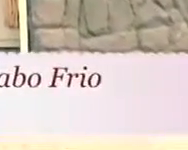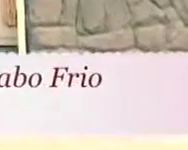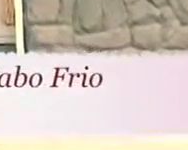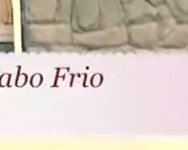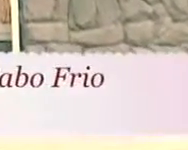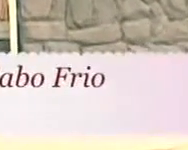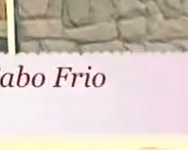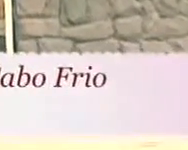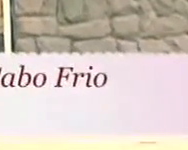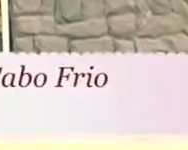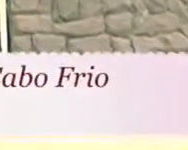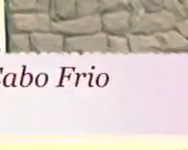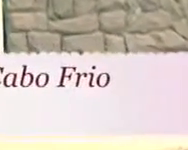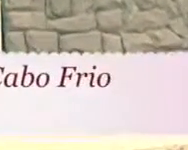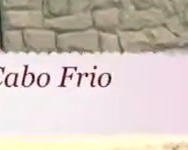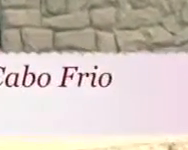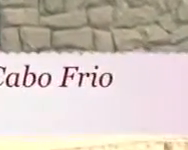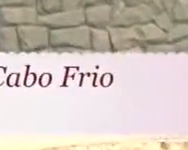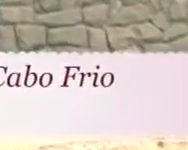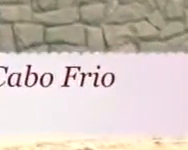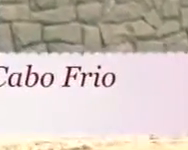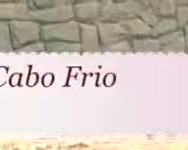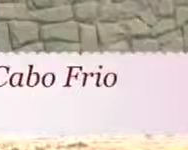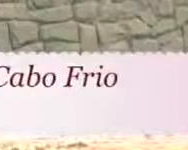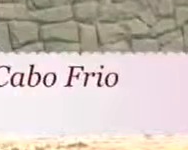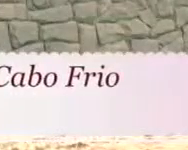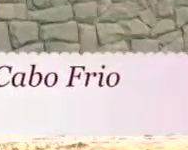Frio. Telefone